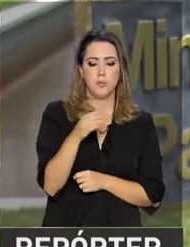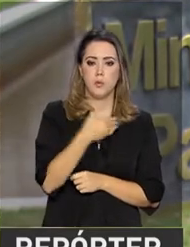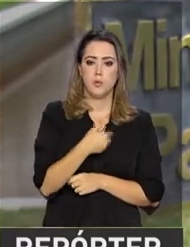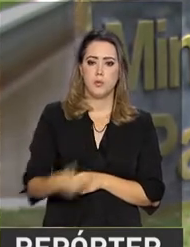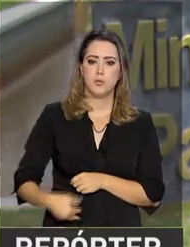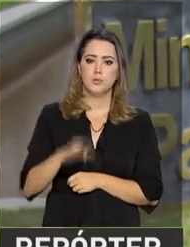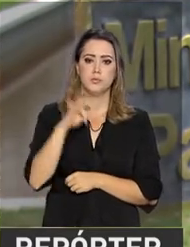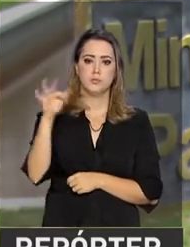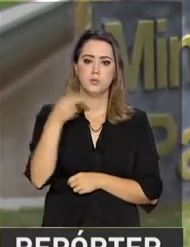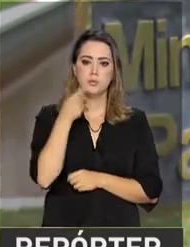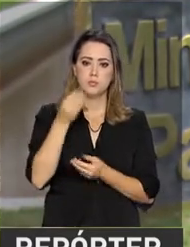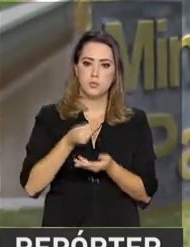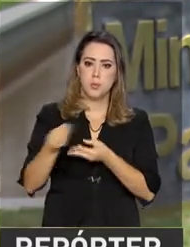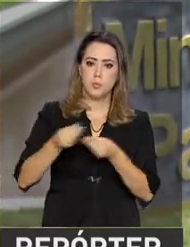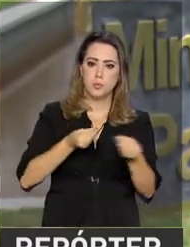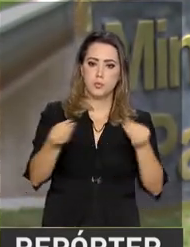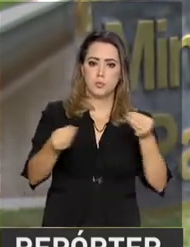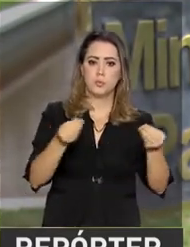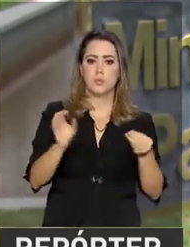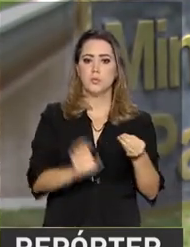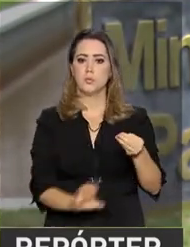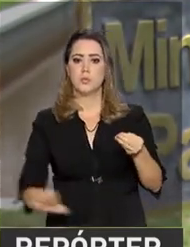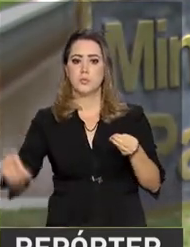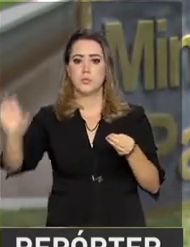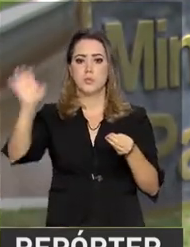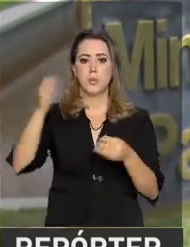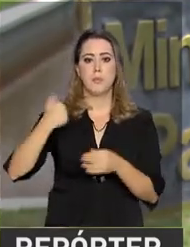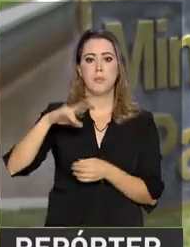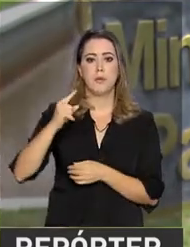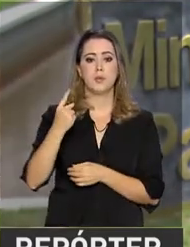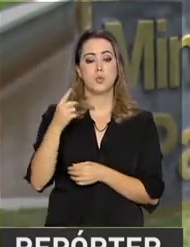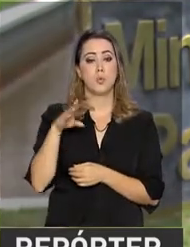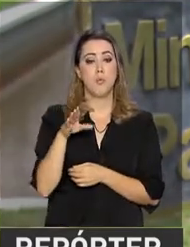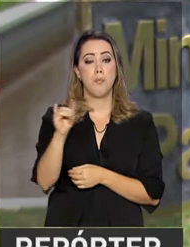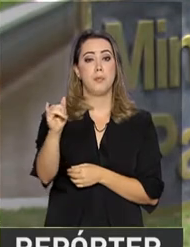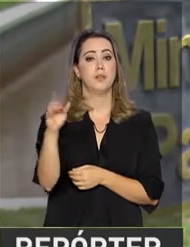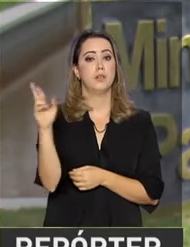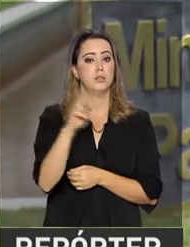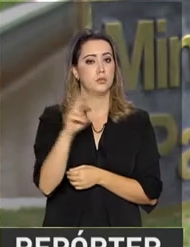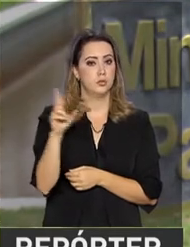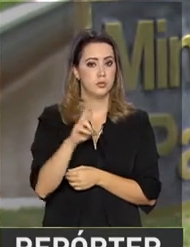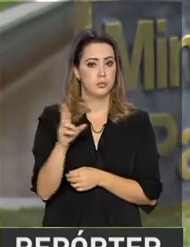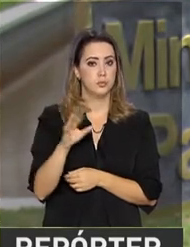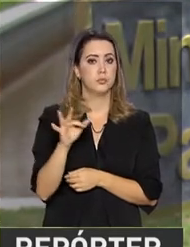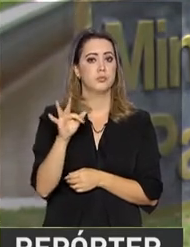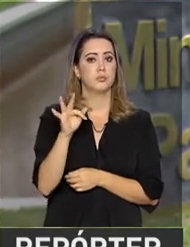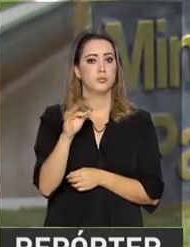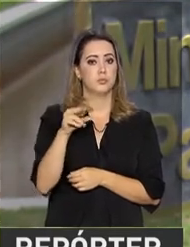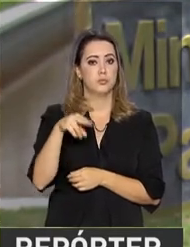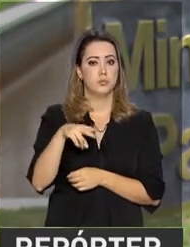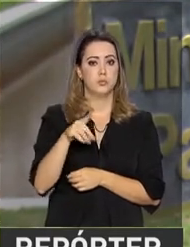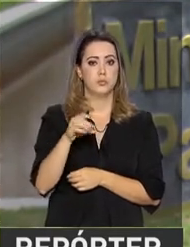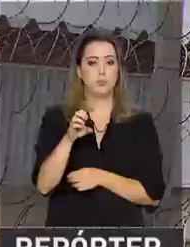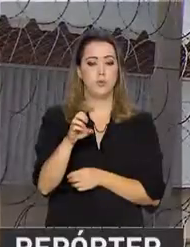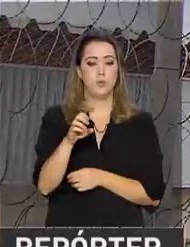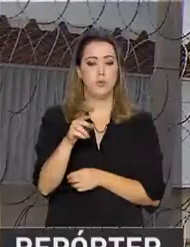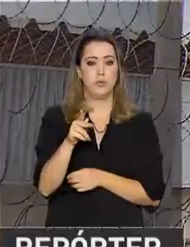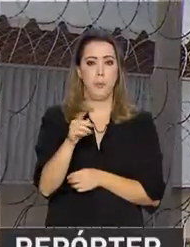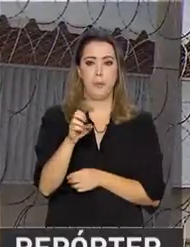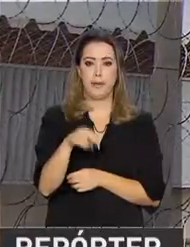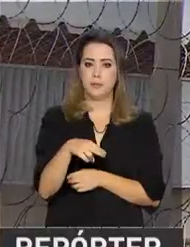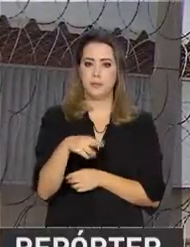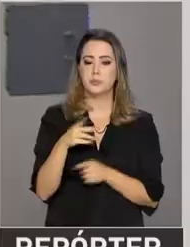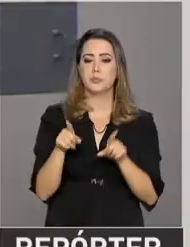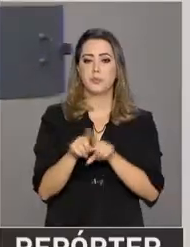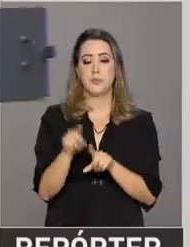governo federal distribuiu aos estados mais de R$ 1 bilhão do Fundo Penitenciário Nacional, o FUNPEN. Para o